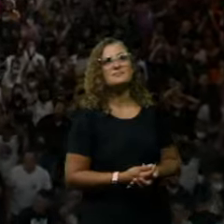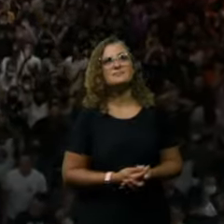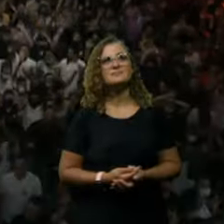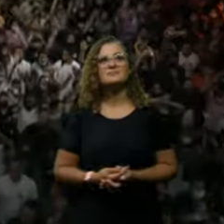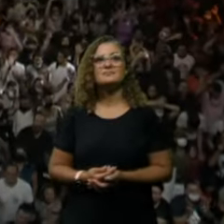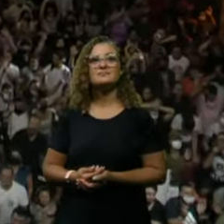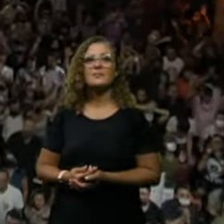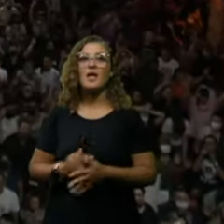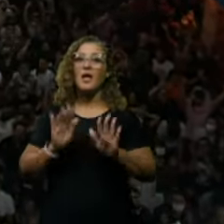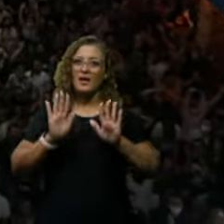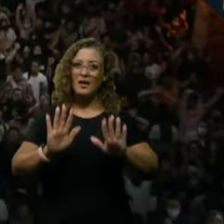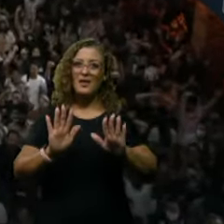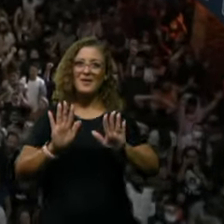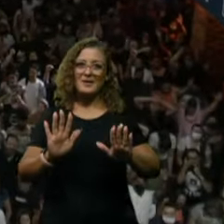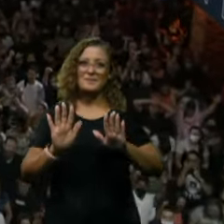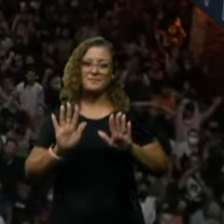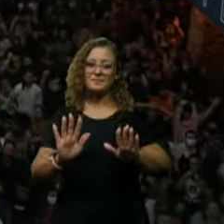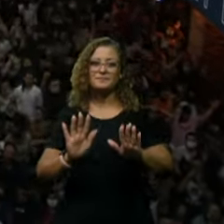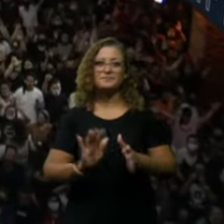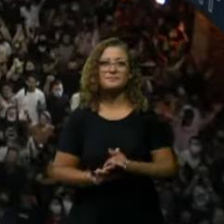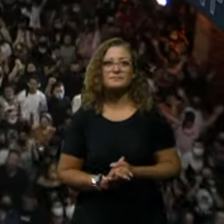figura isso aqui